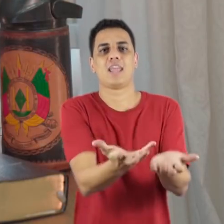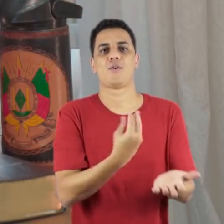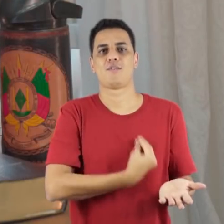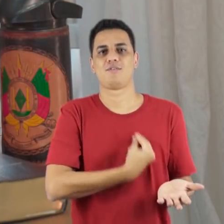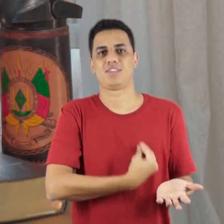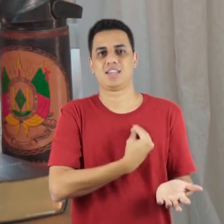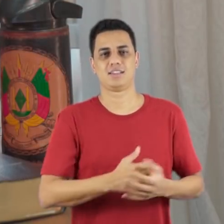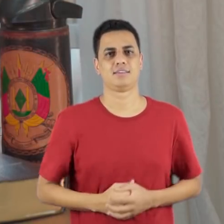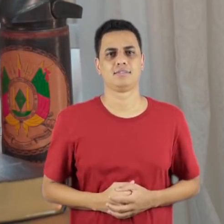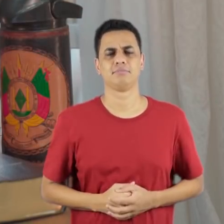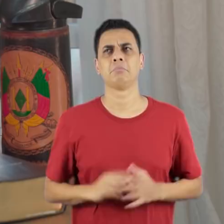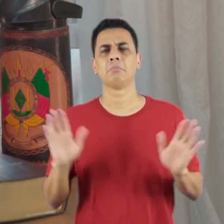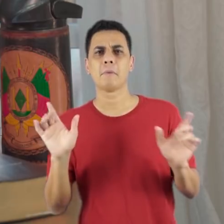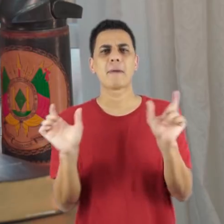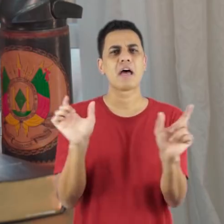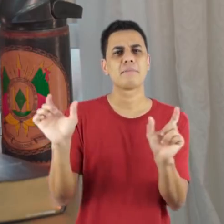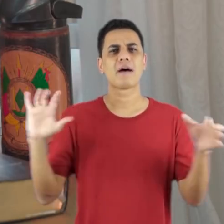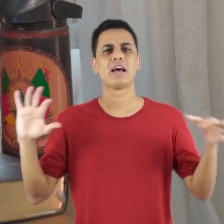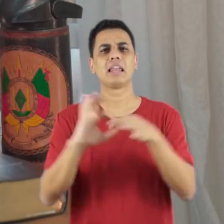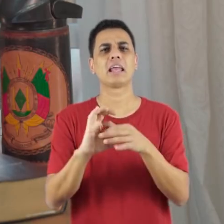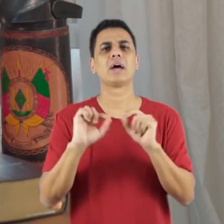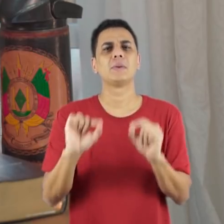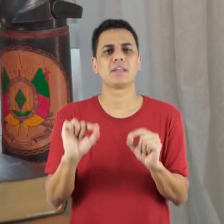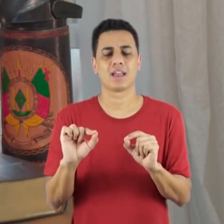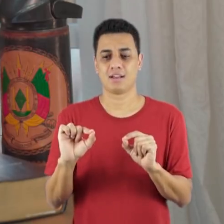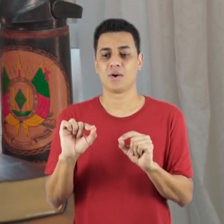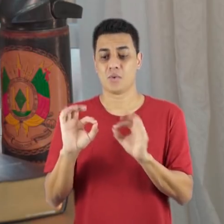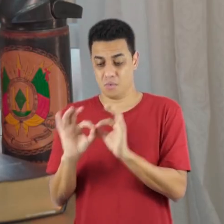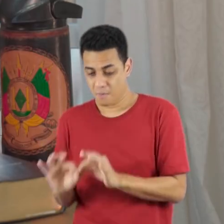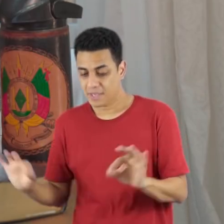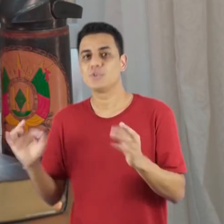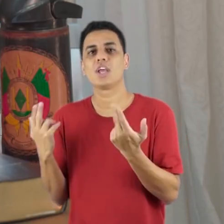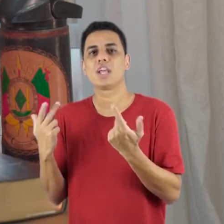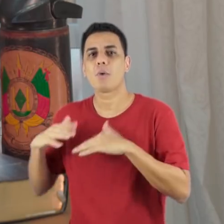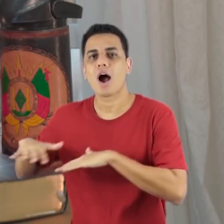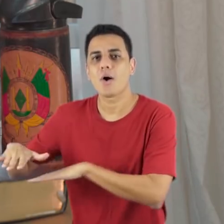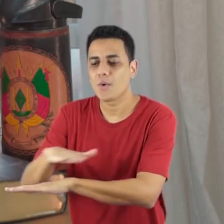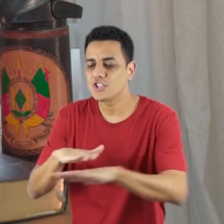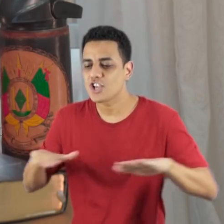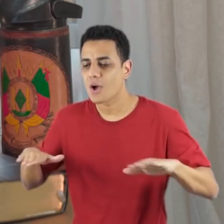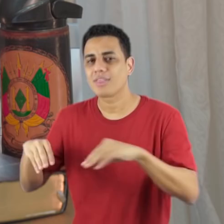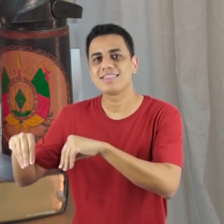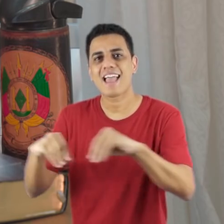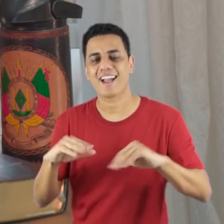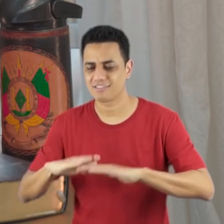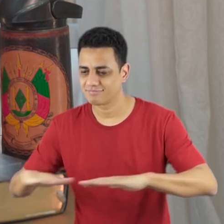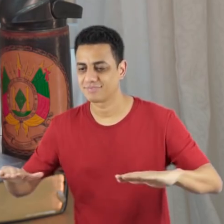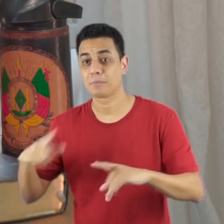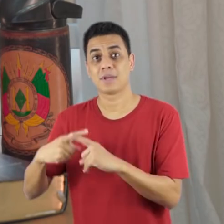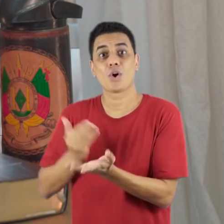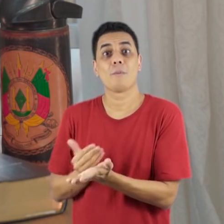a humildade nos conecta com a terra, nos lembrando que ela continua sendo o nosso ponto de referência de início e